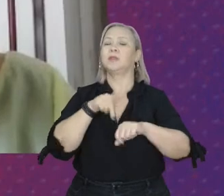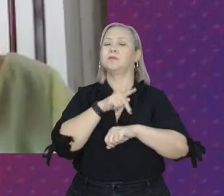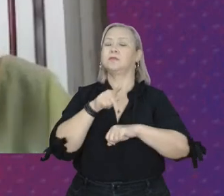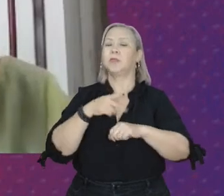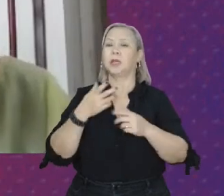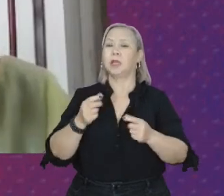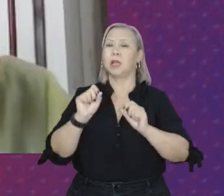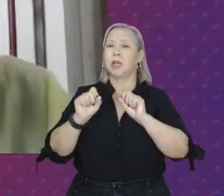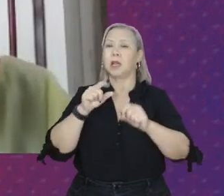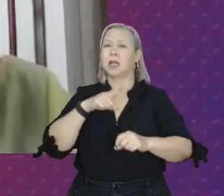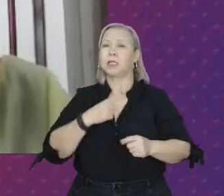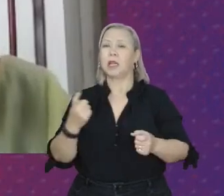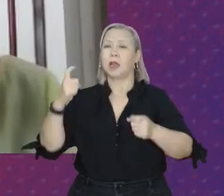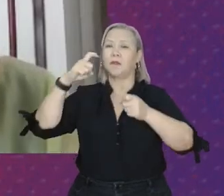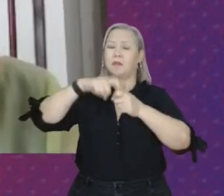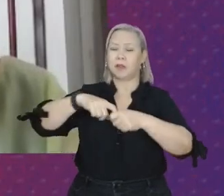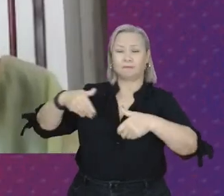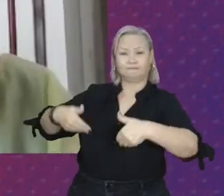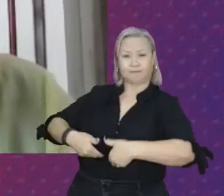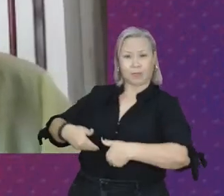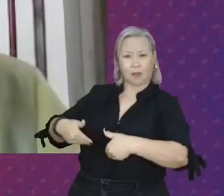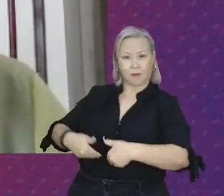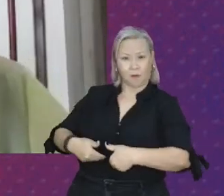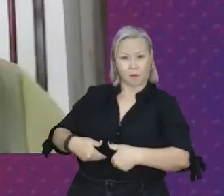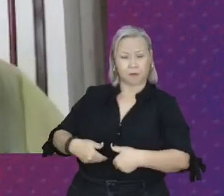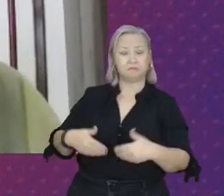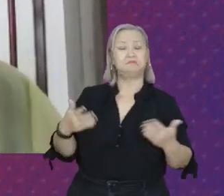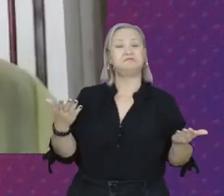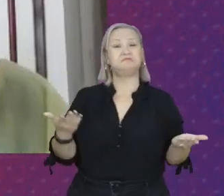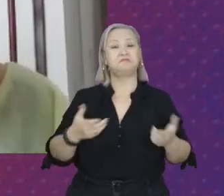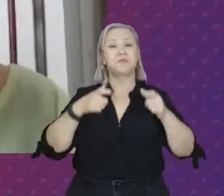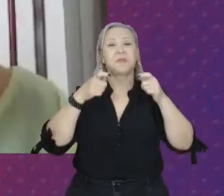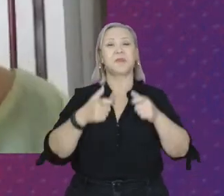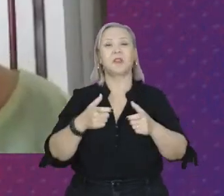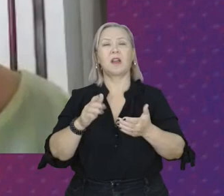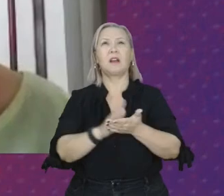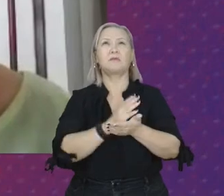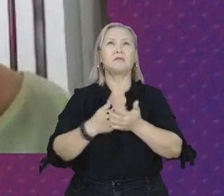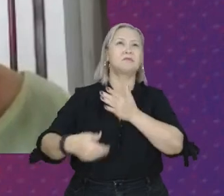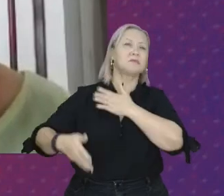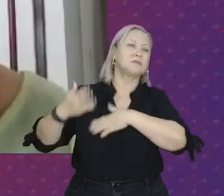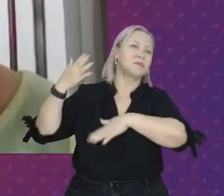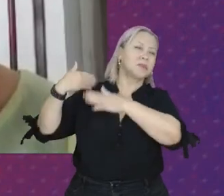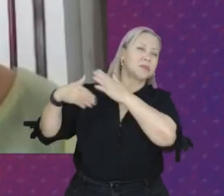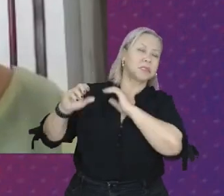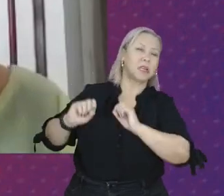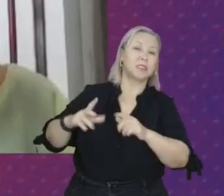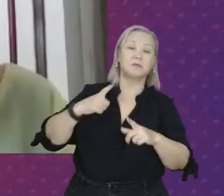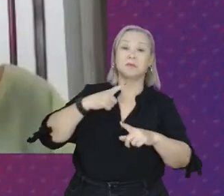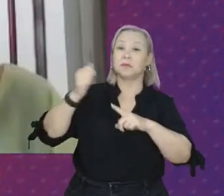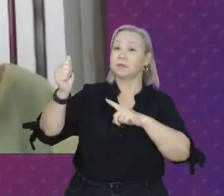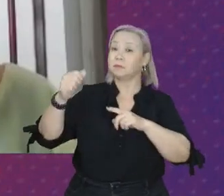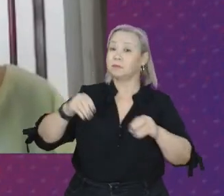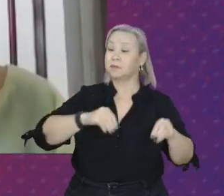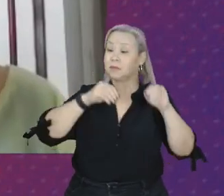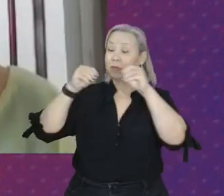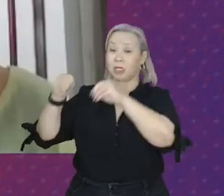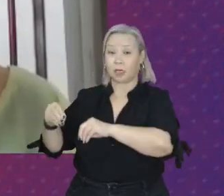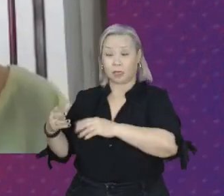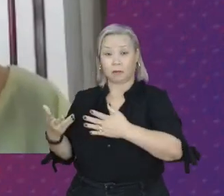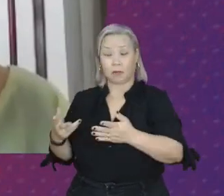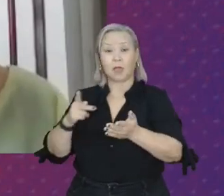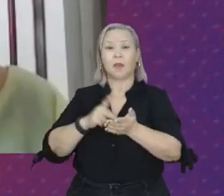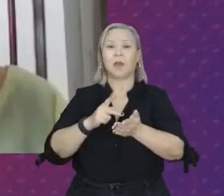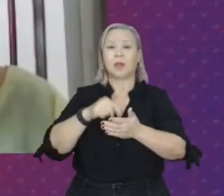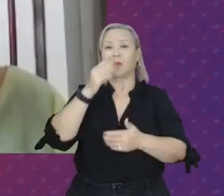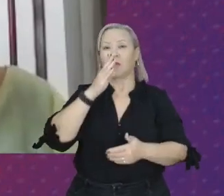para termos voltado à fome, de onde, alguns anos atrás, tínhamos saído? É verdade que, quando o Brasil